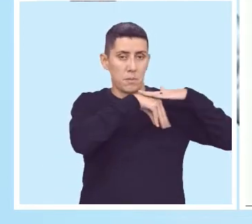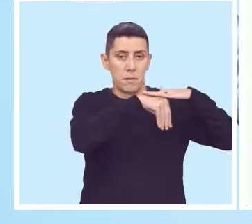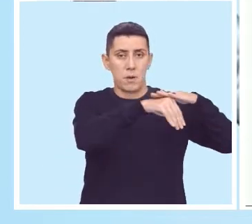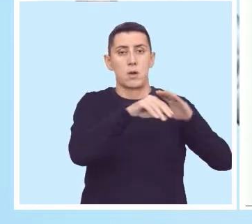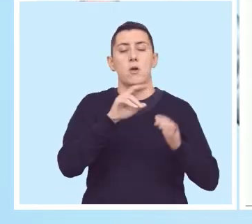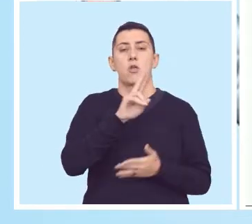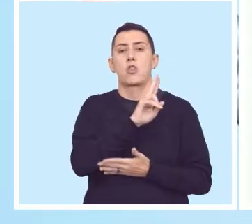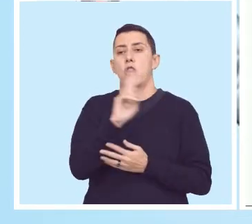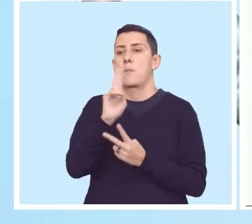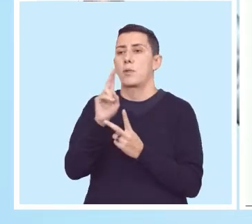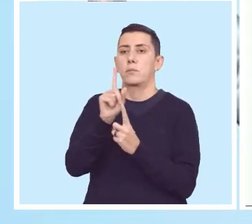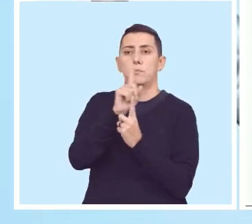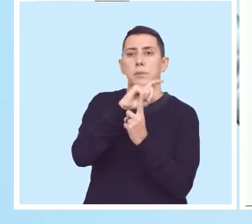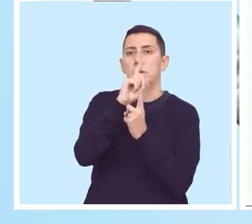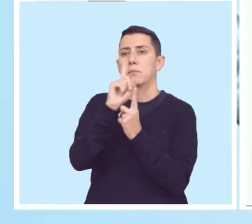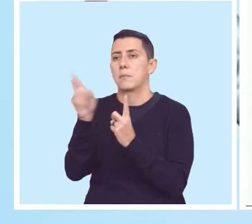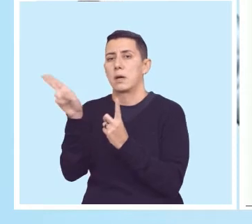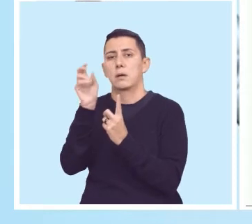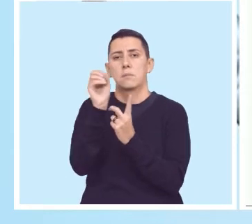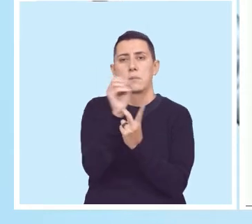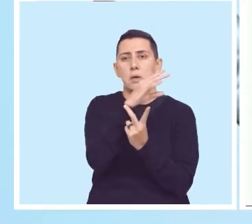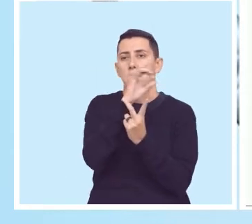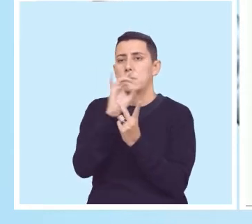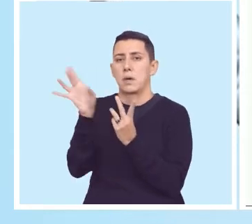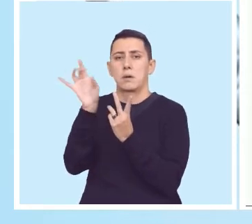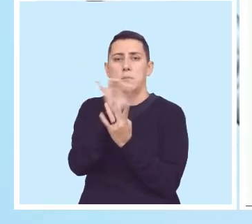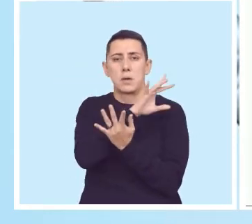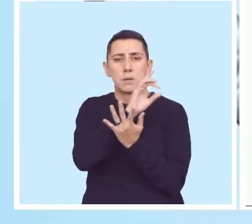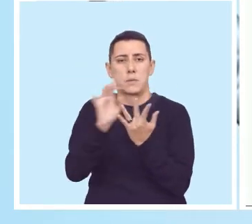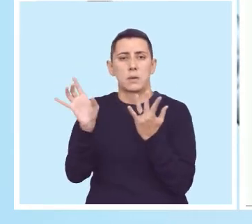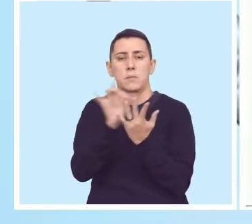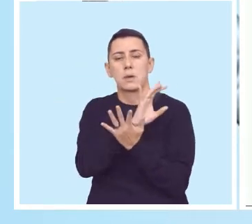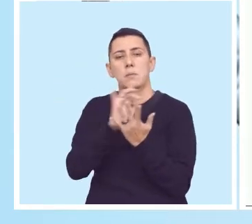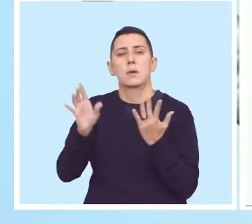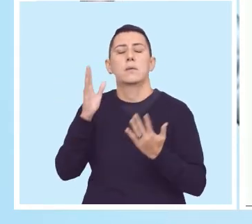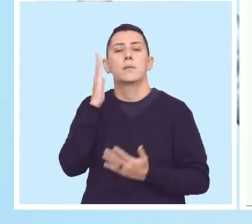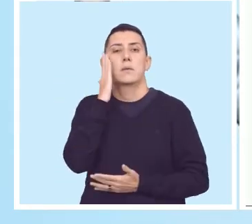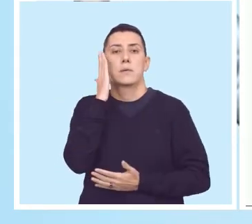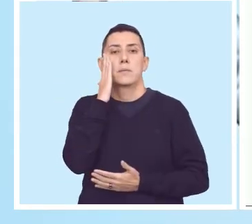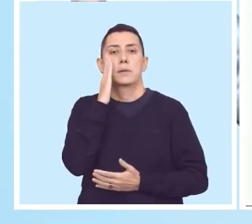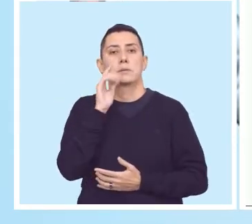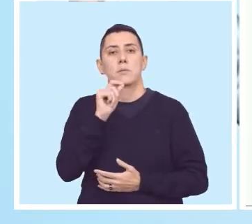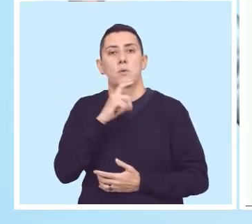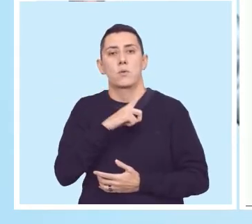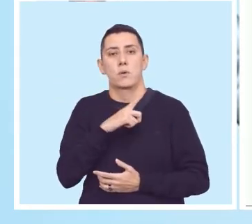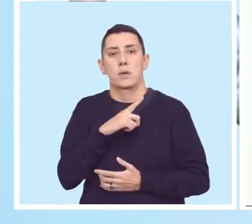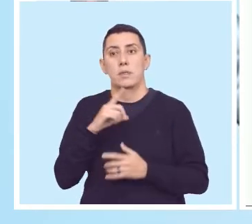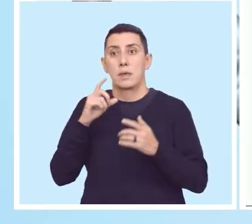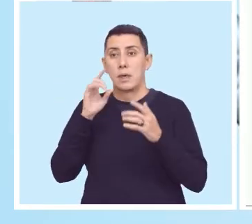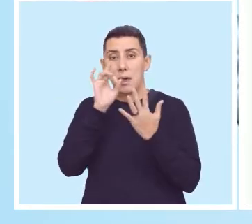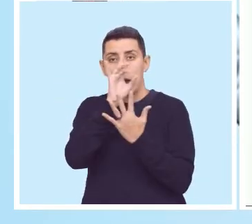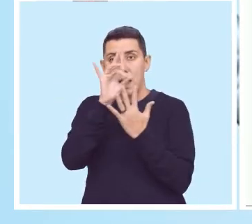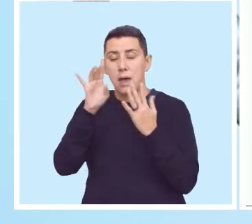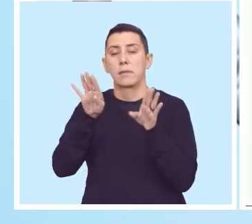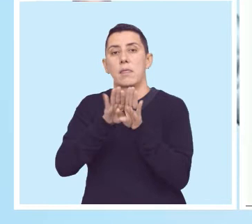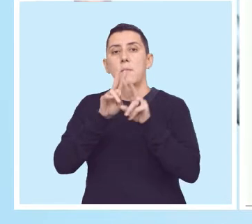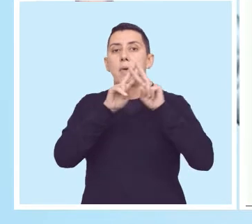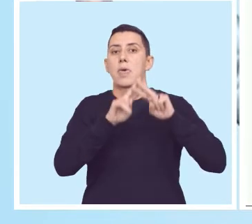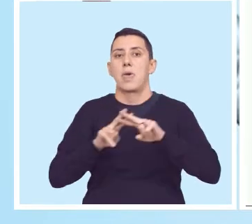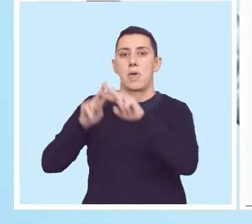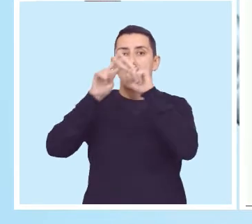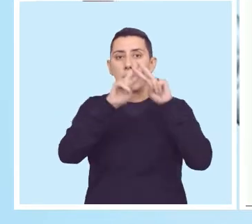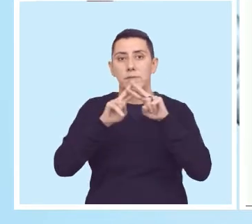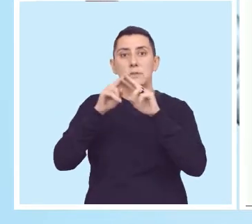rotulação, houve uma validação entre os membros da equipe para verificar se os rótulos que foram dados às imagens estavam devidamente corretos,